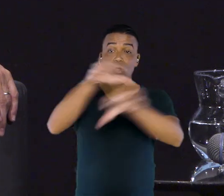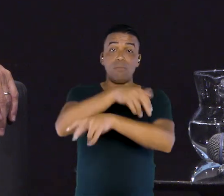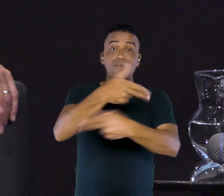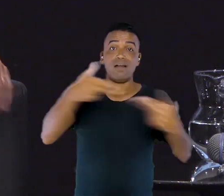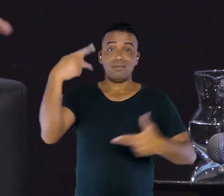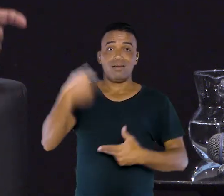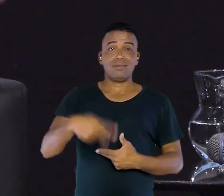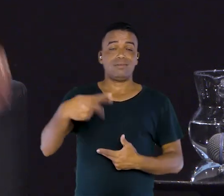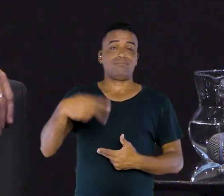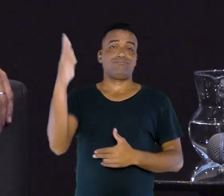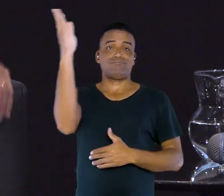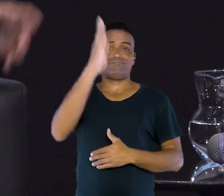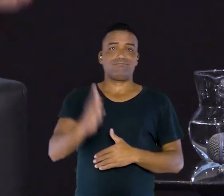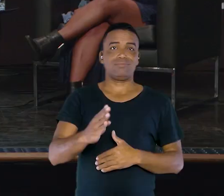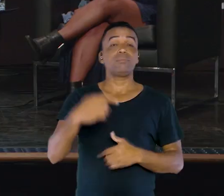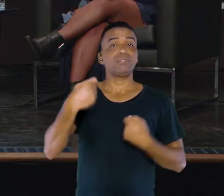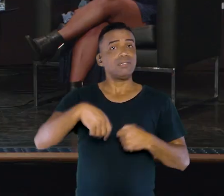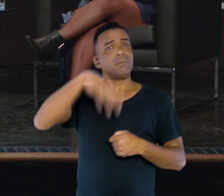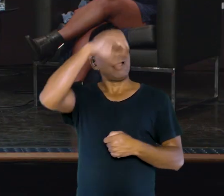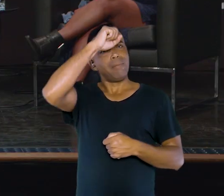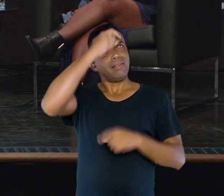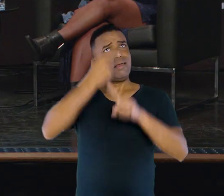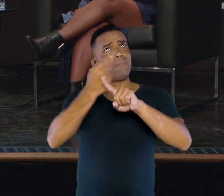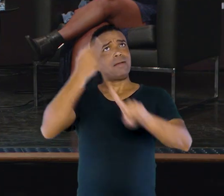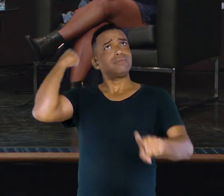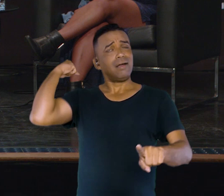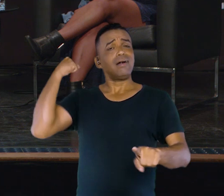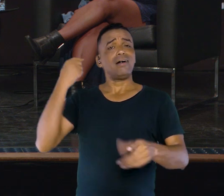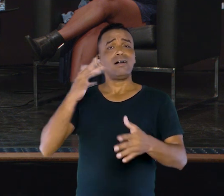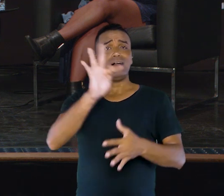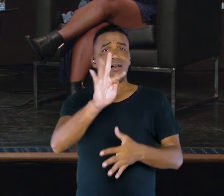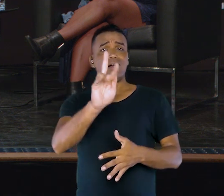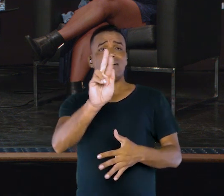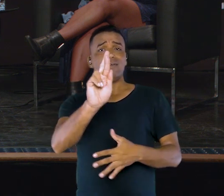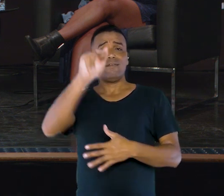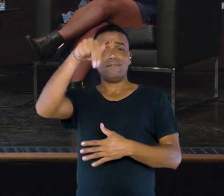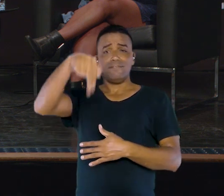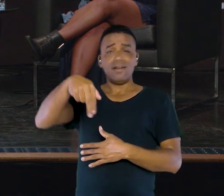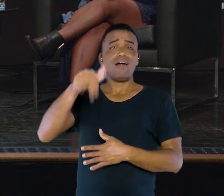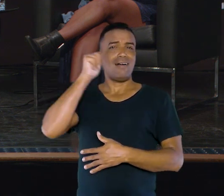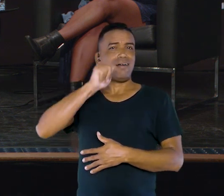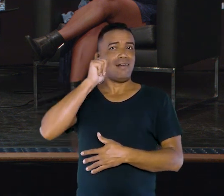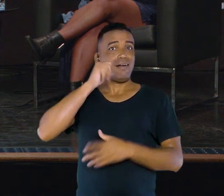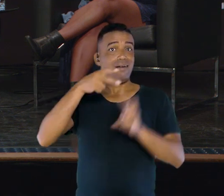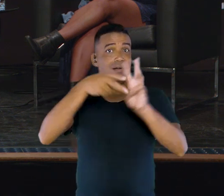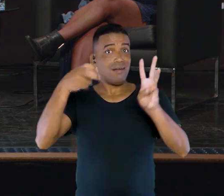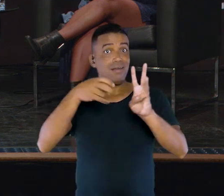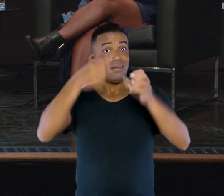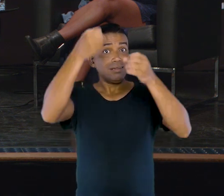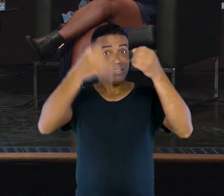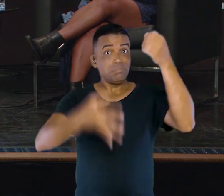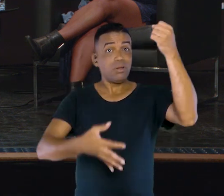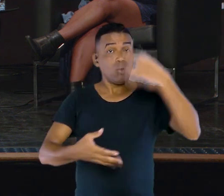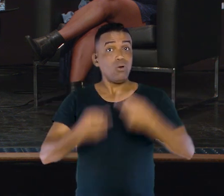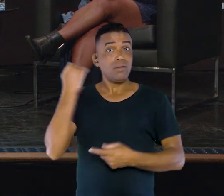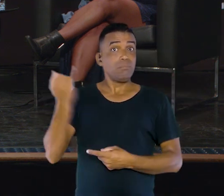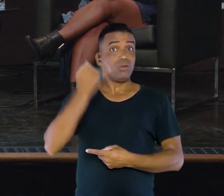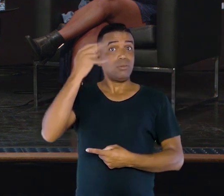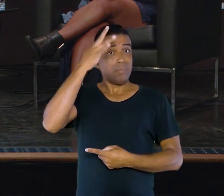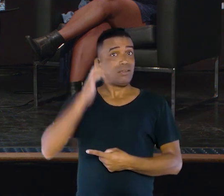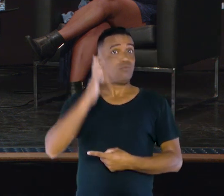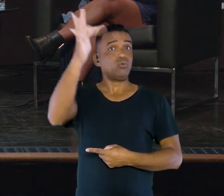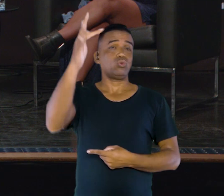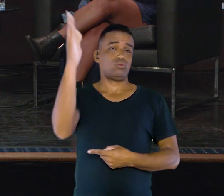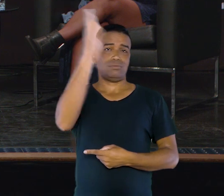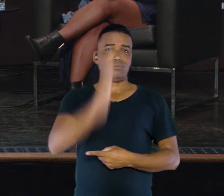do Brasil, e aprender, né, lições como a que a Fran tem trazido para nós aqui, né, porque elas são importantes para a gente pensar